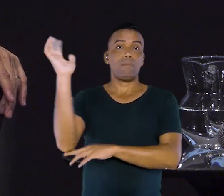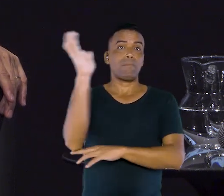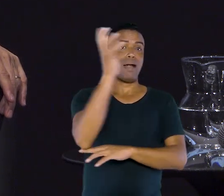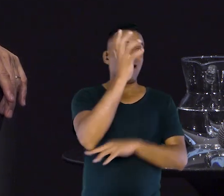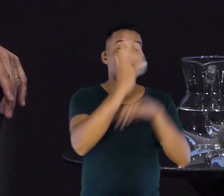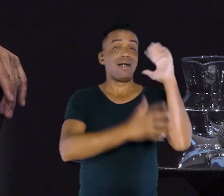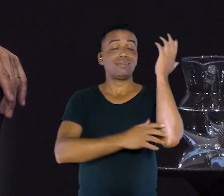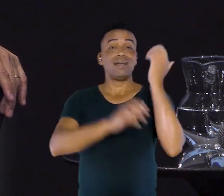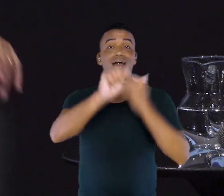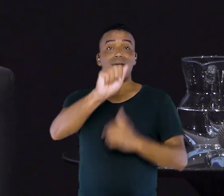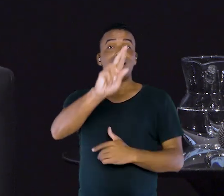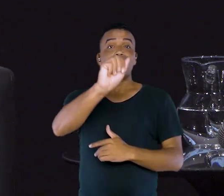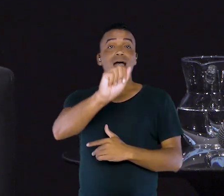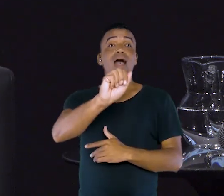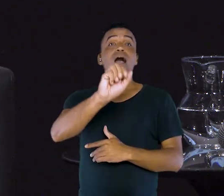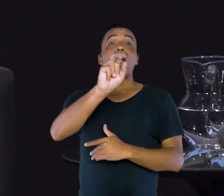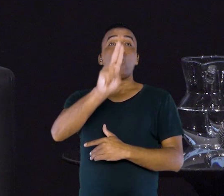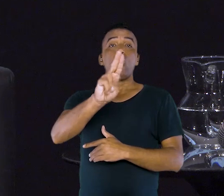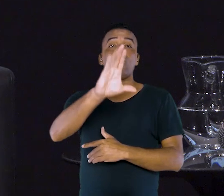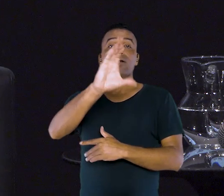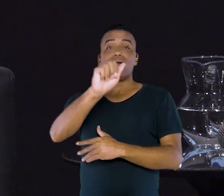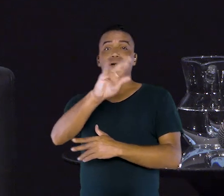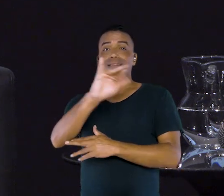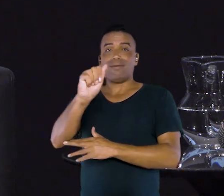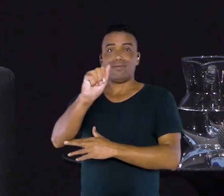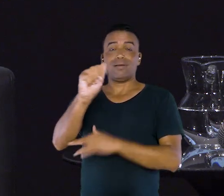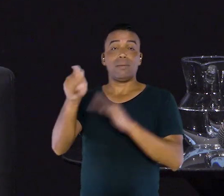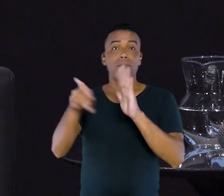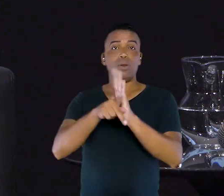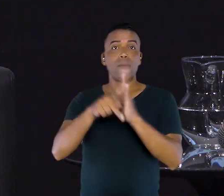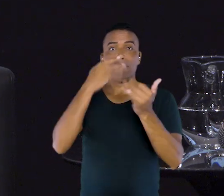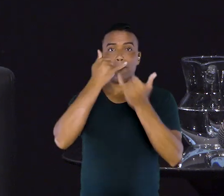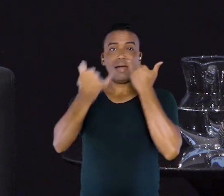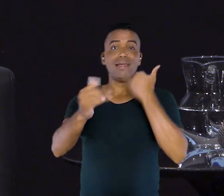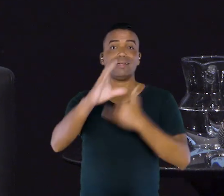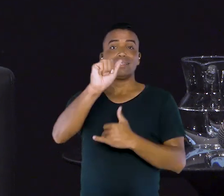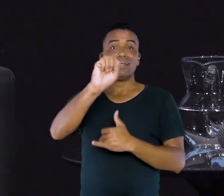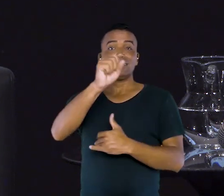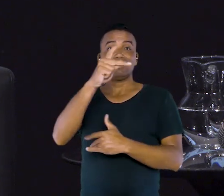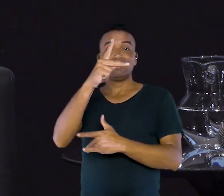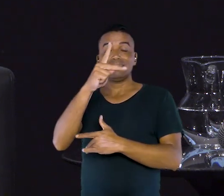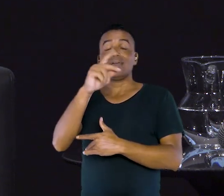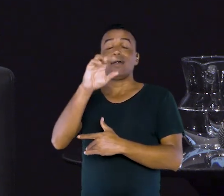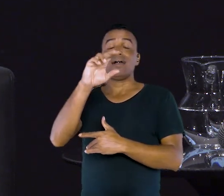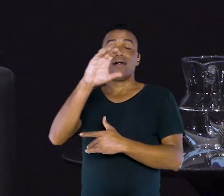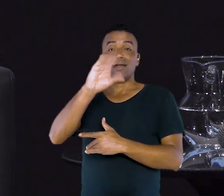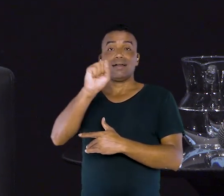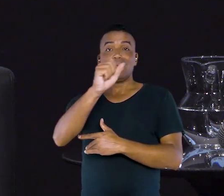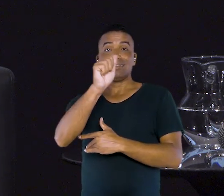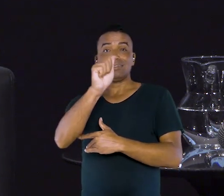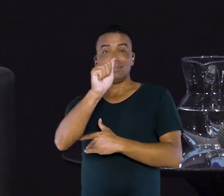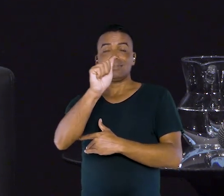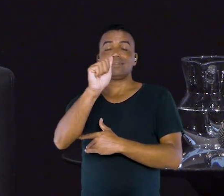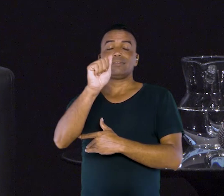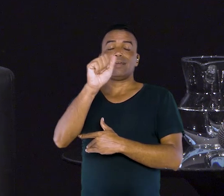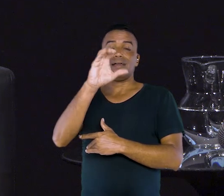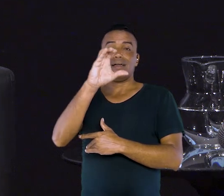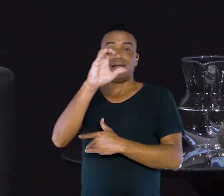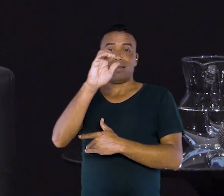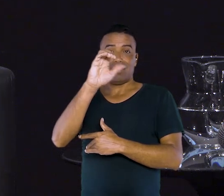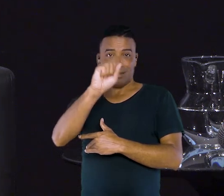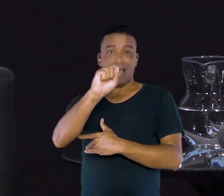de araucária, por exemplo. A araucária é uma planta muito parecida com a castanha, com a castanheira. Ela é cultivada há muito tempo, ela é